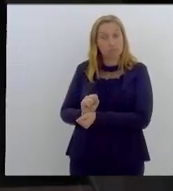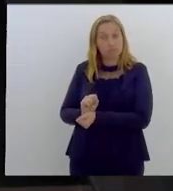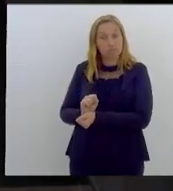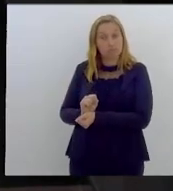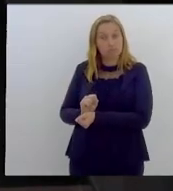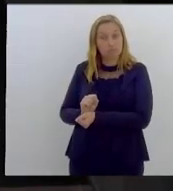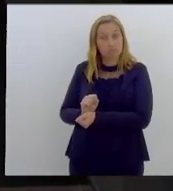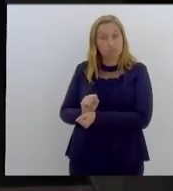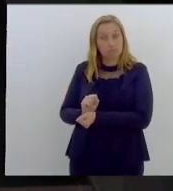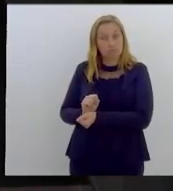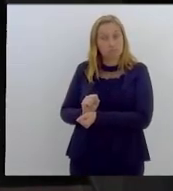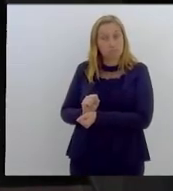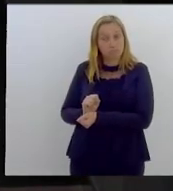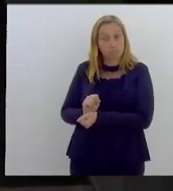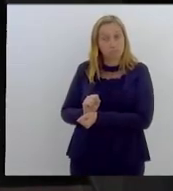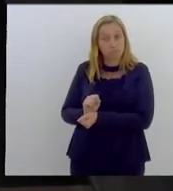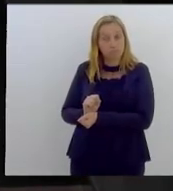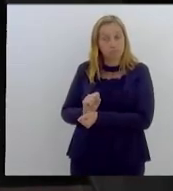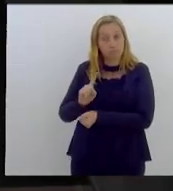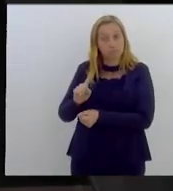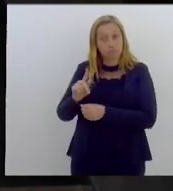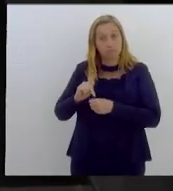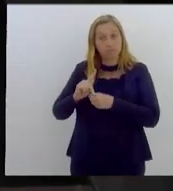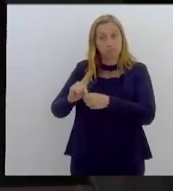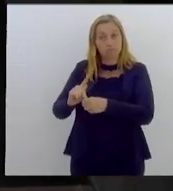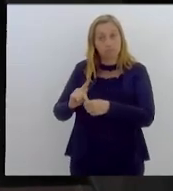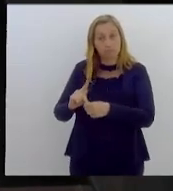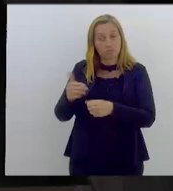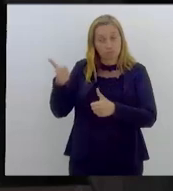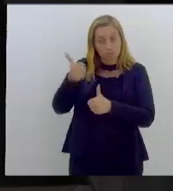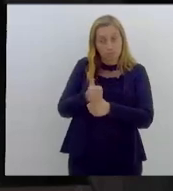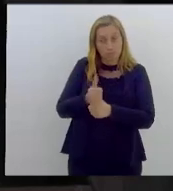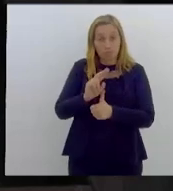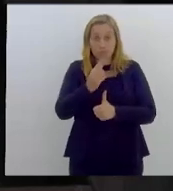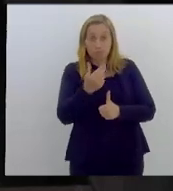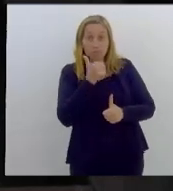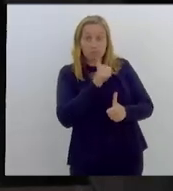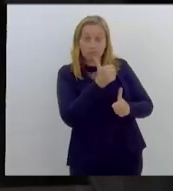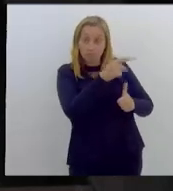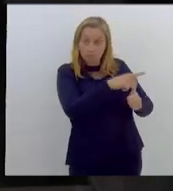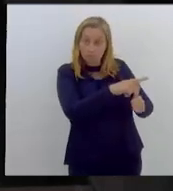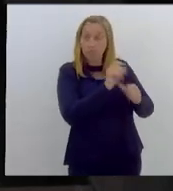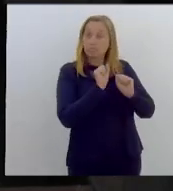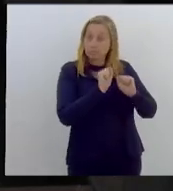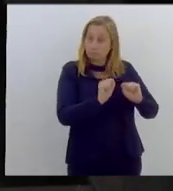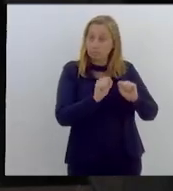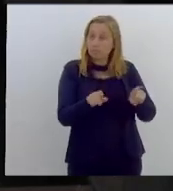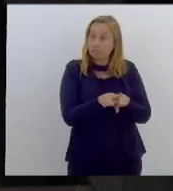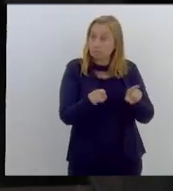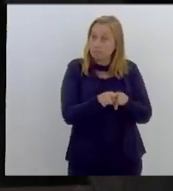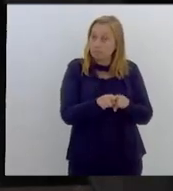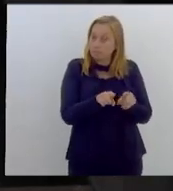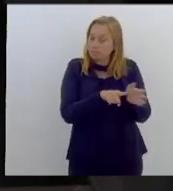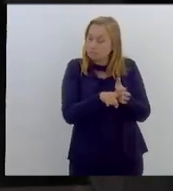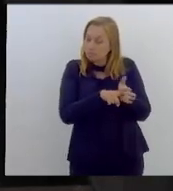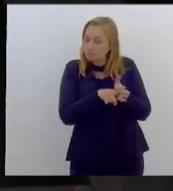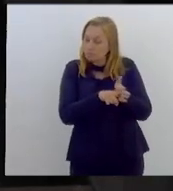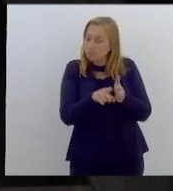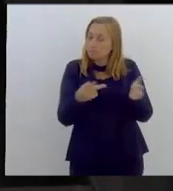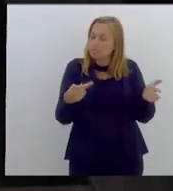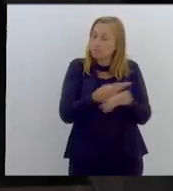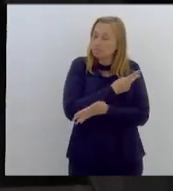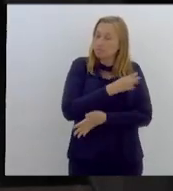o próximo procurador a assumir, ou procuradora, possa também mexer no que está acontecendo